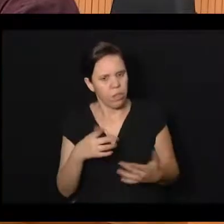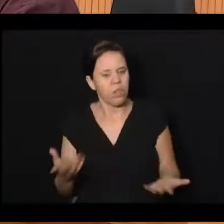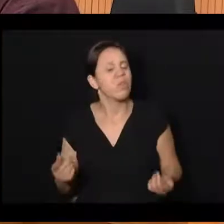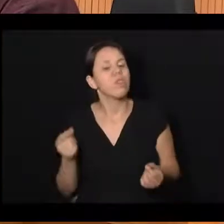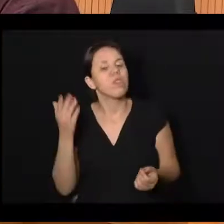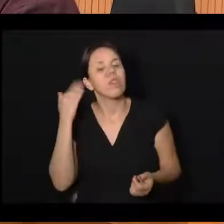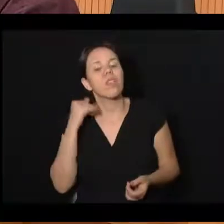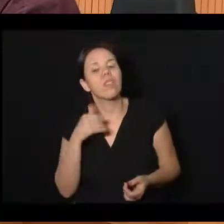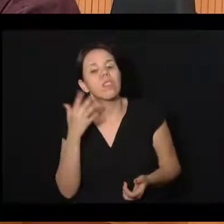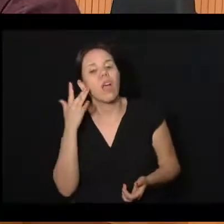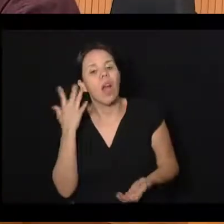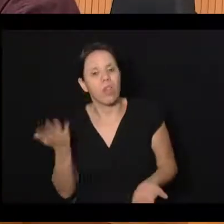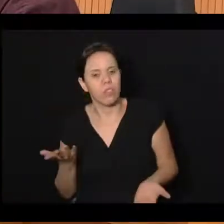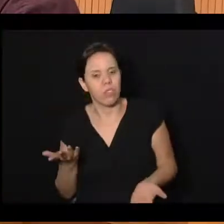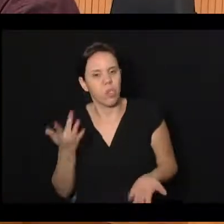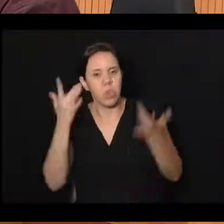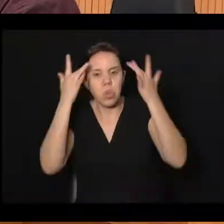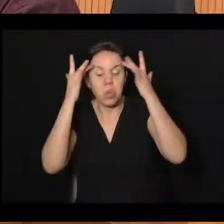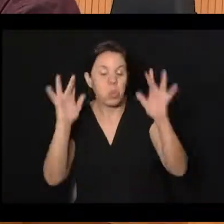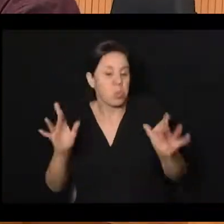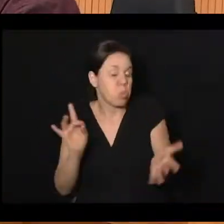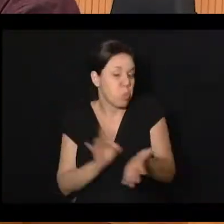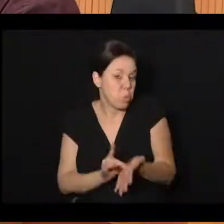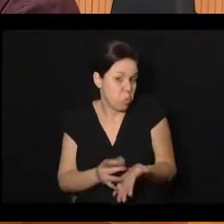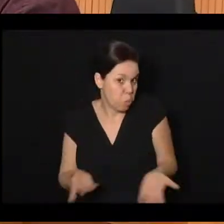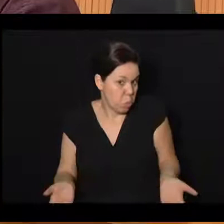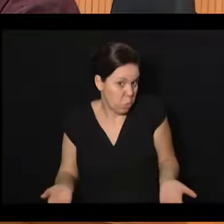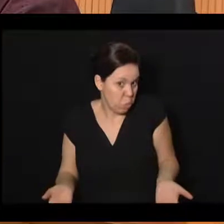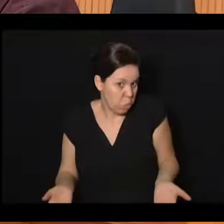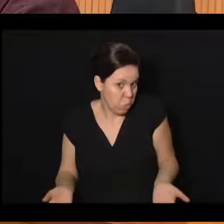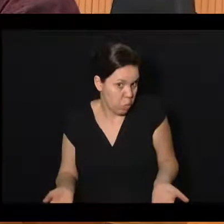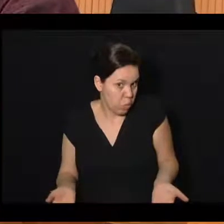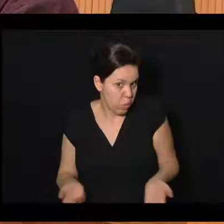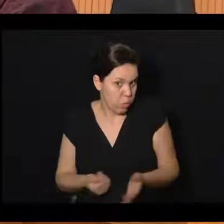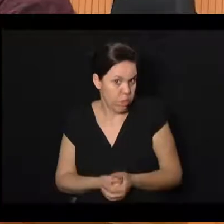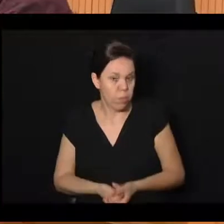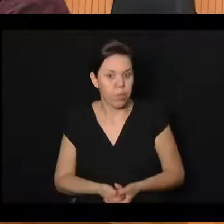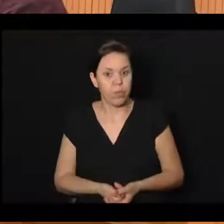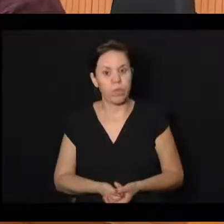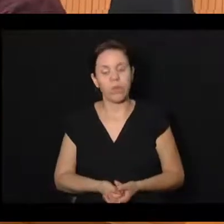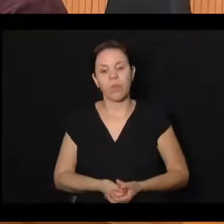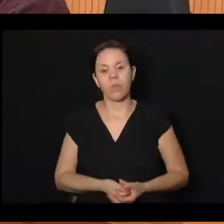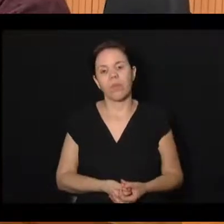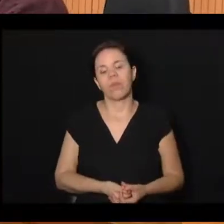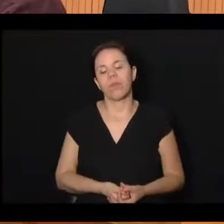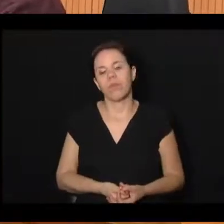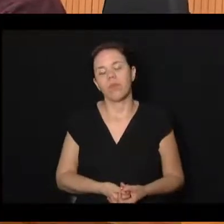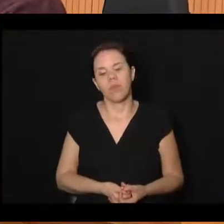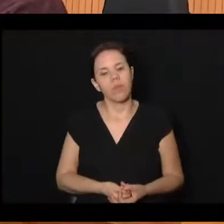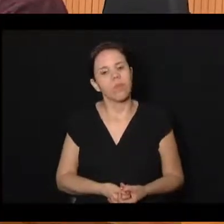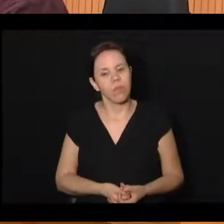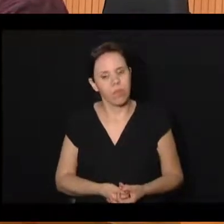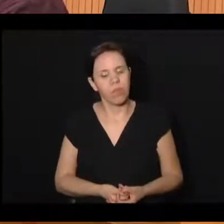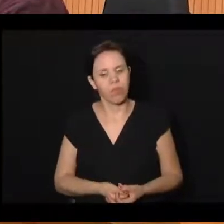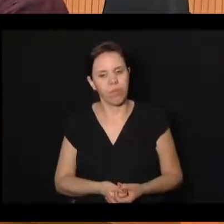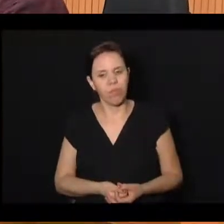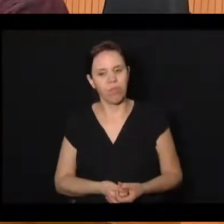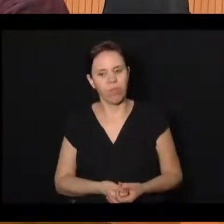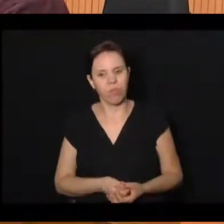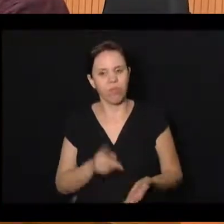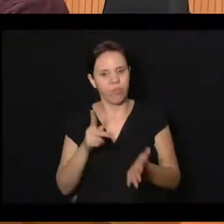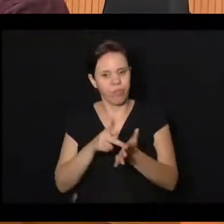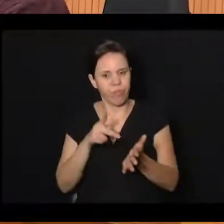tem a dizer o seguinte não sei não posso afirmar que nunca disse pra mim tudo bem nobre vereador é na verdade